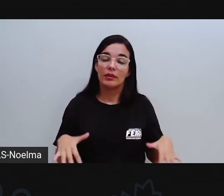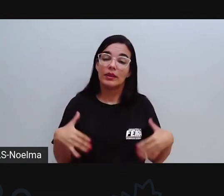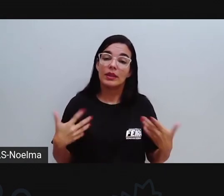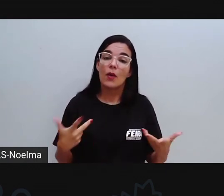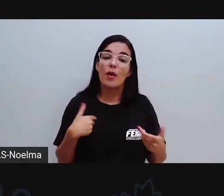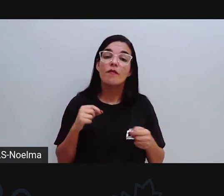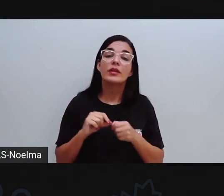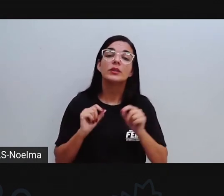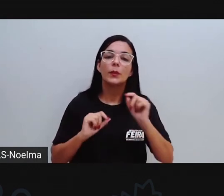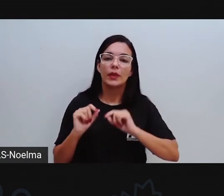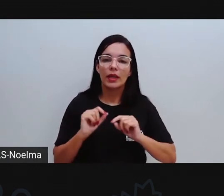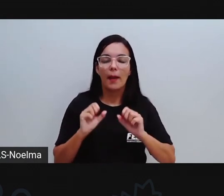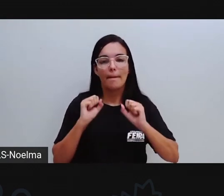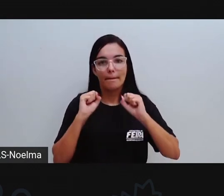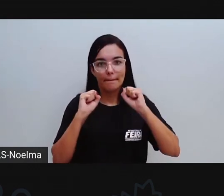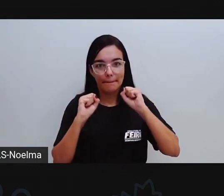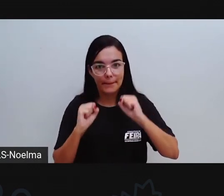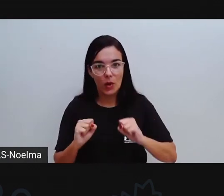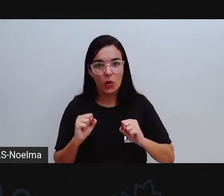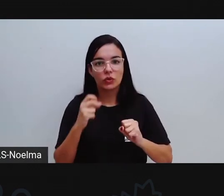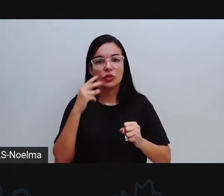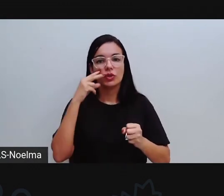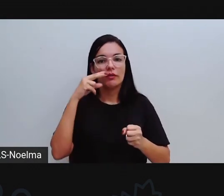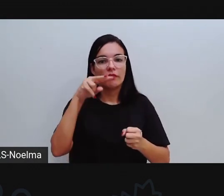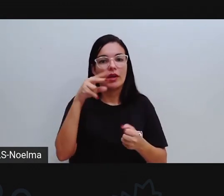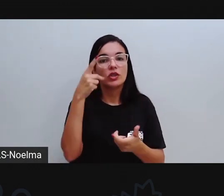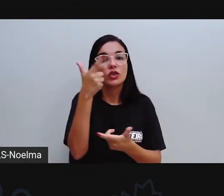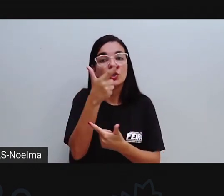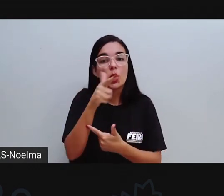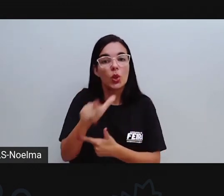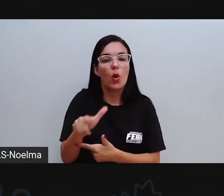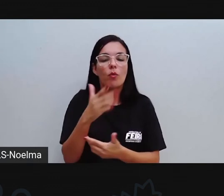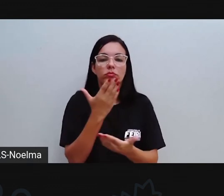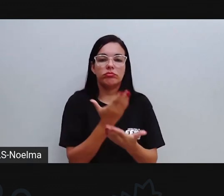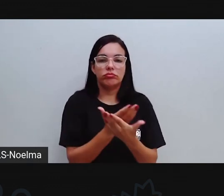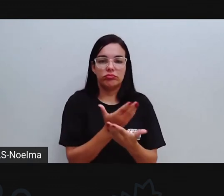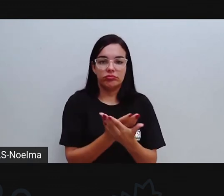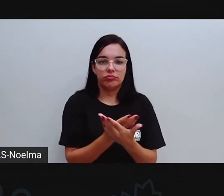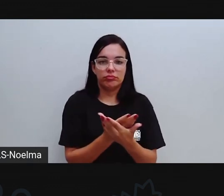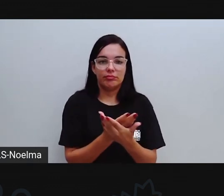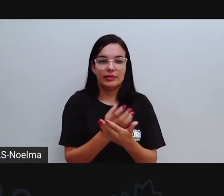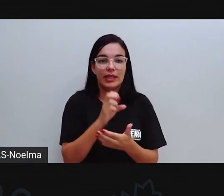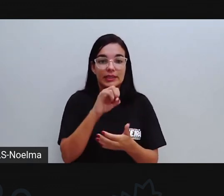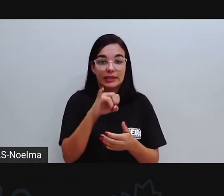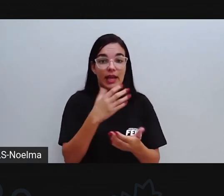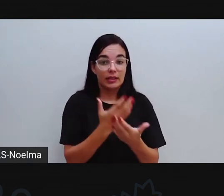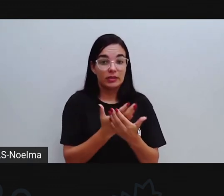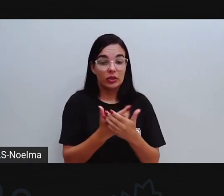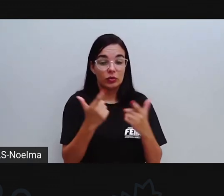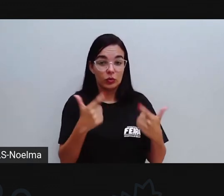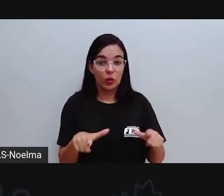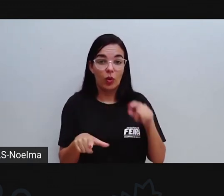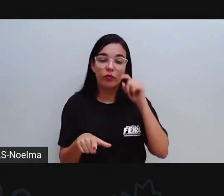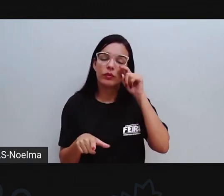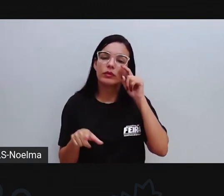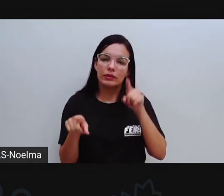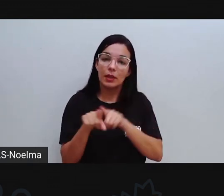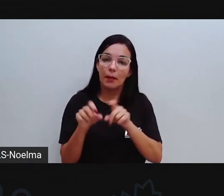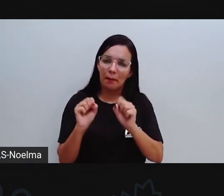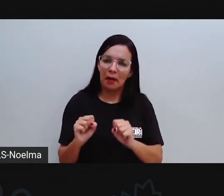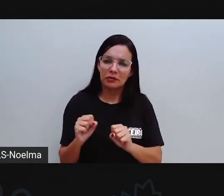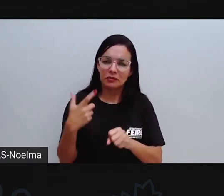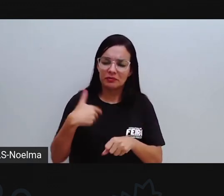que eu faço? Vocês podem assistir a essa aula, certo? E quem assistiu, quer assistir de novo também, né? Pode assistir